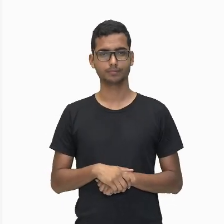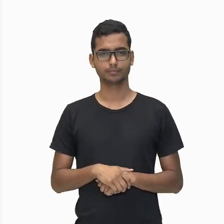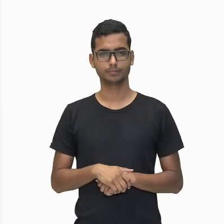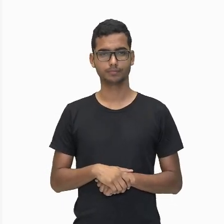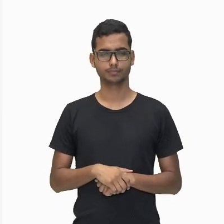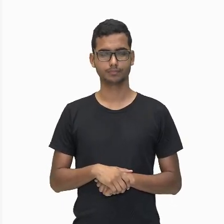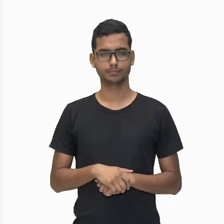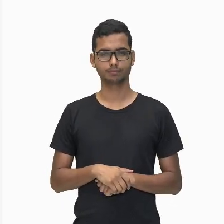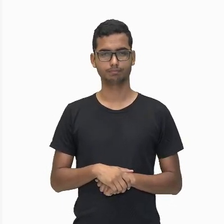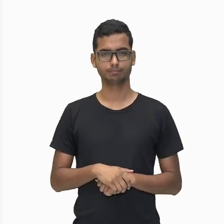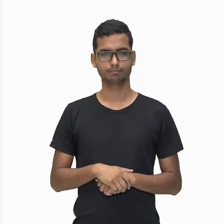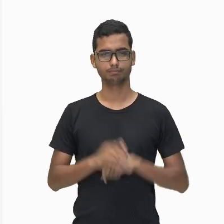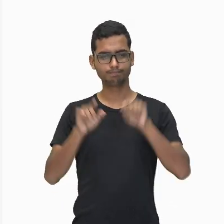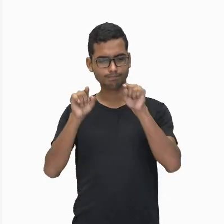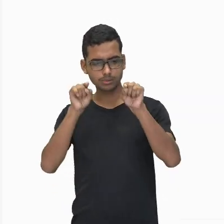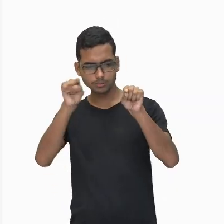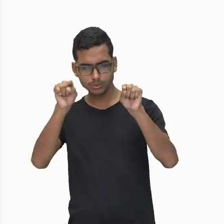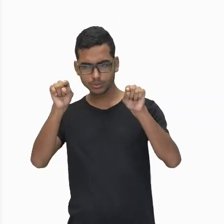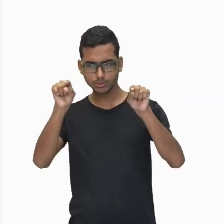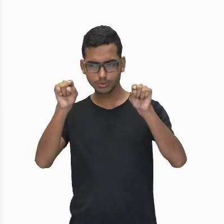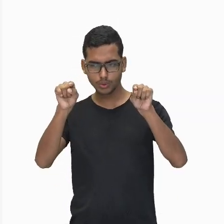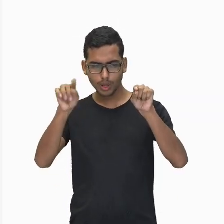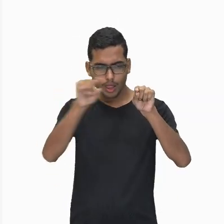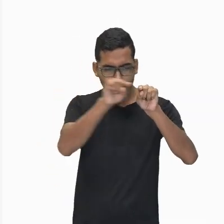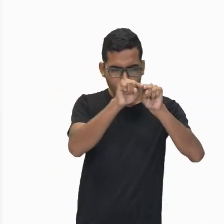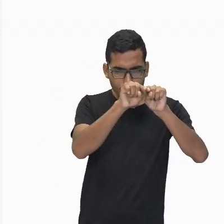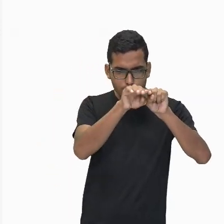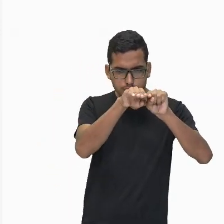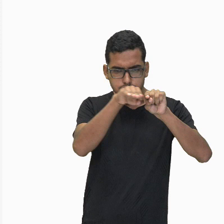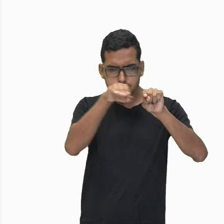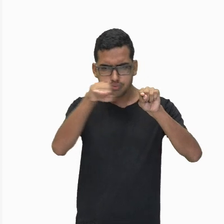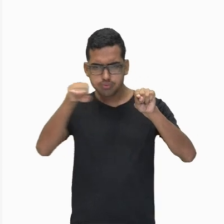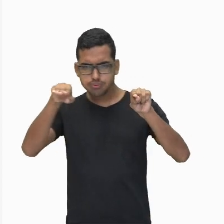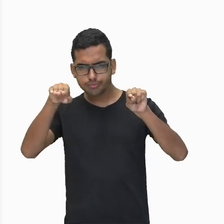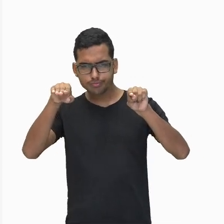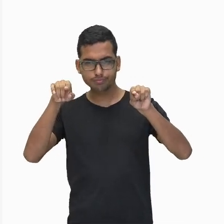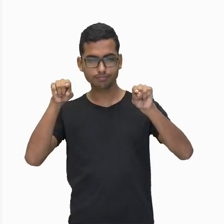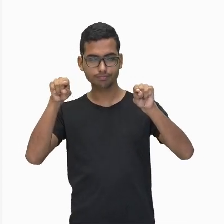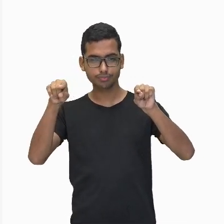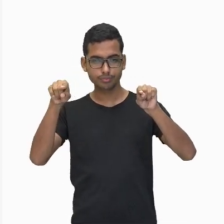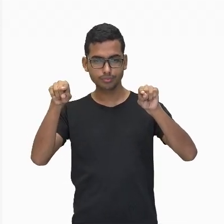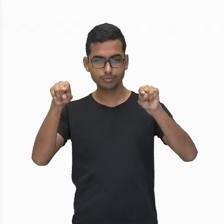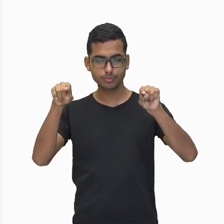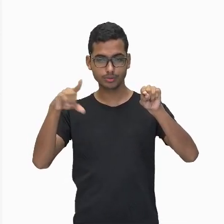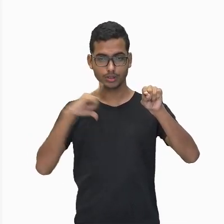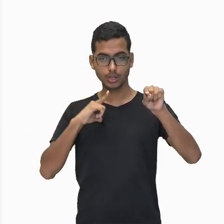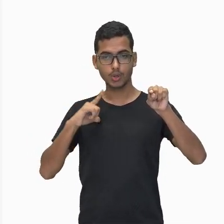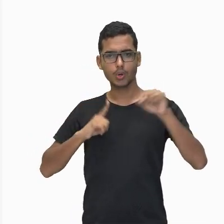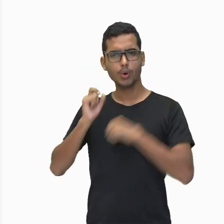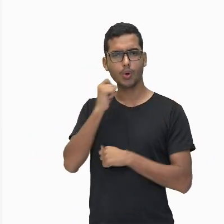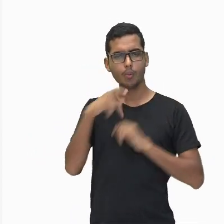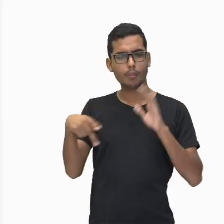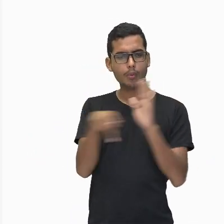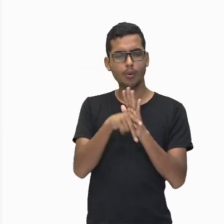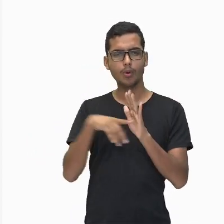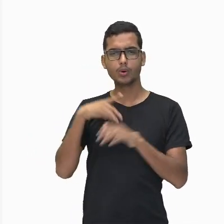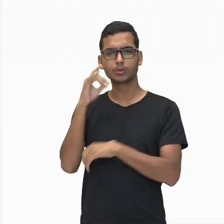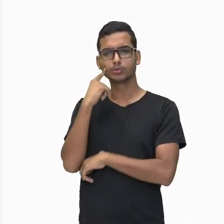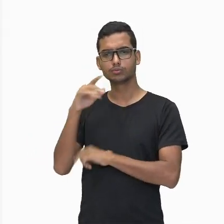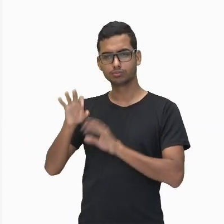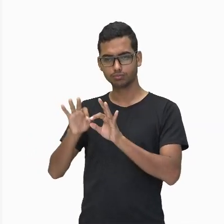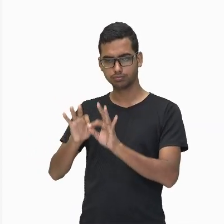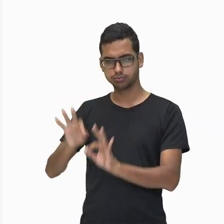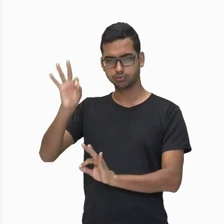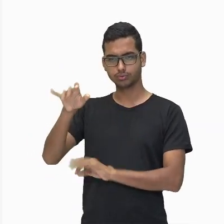eles estão alinhados com os eixos, Seja o eixo X, o eixo das abscissas, ou o